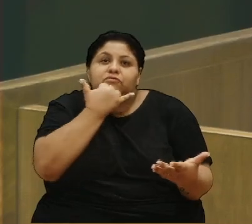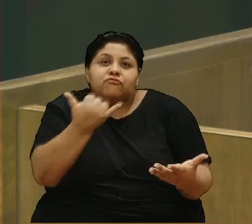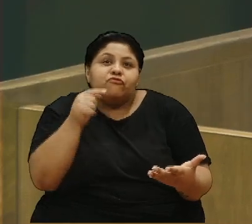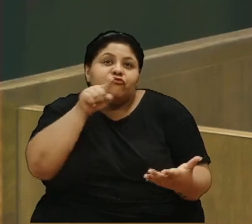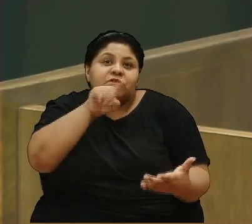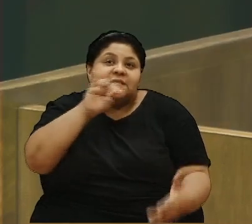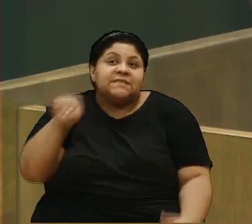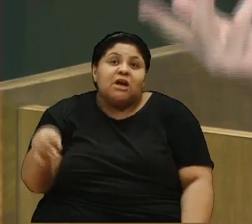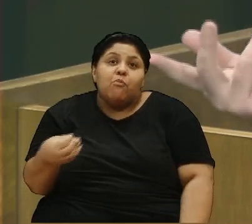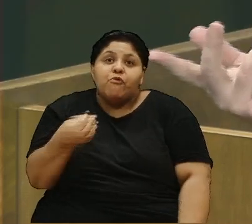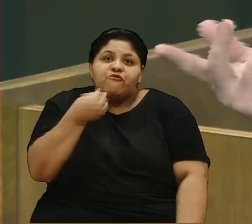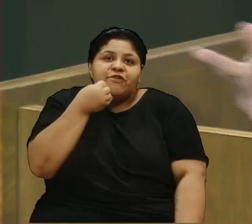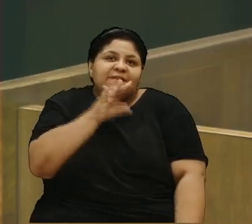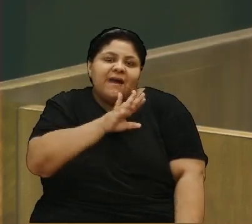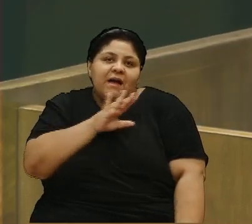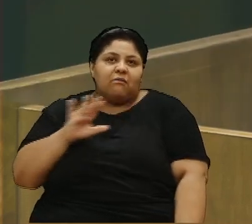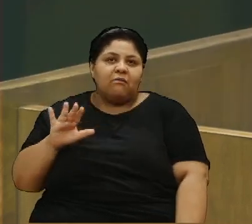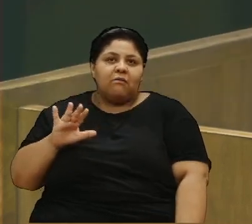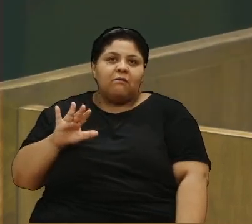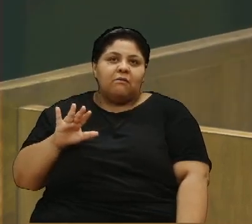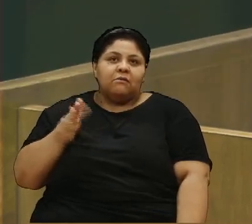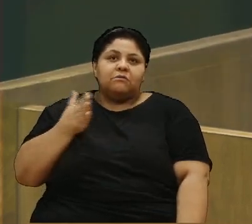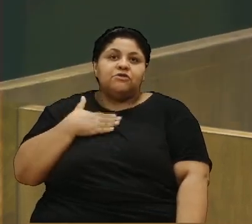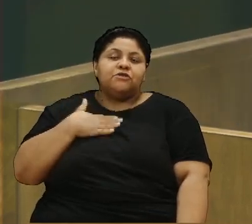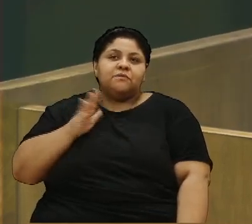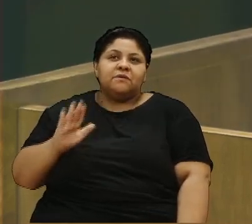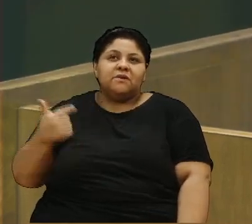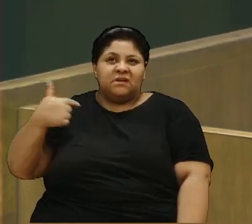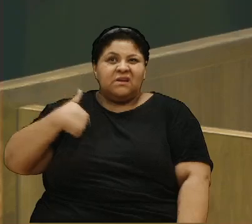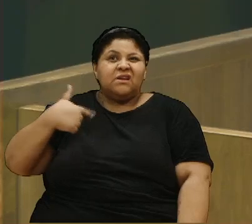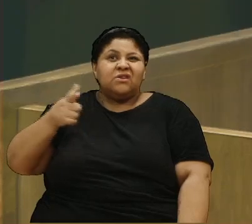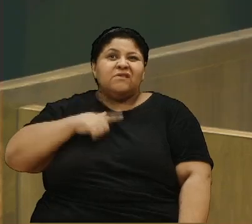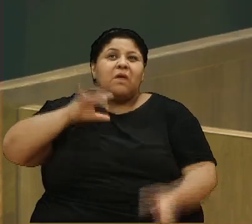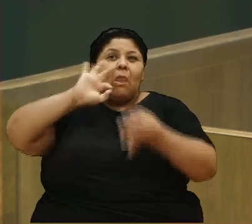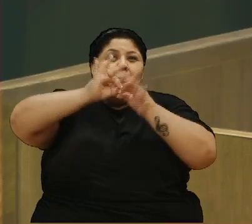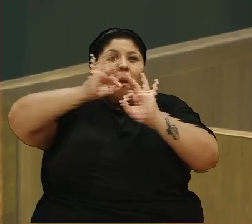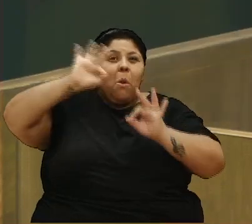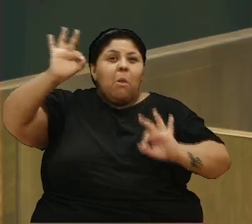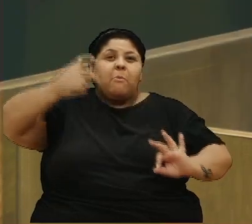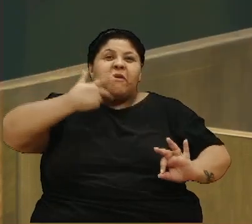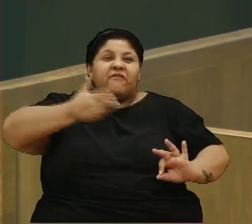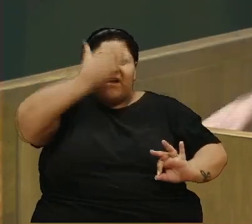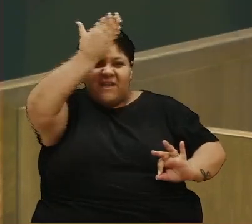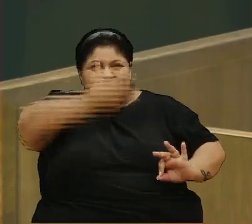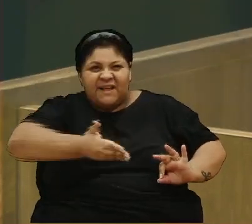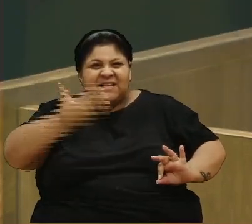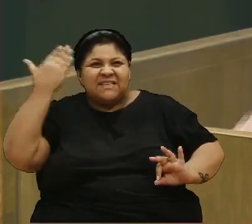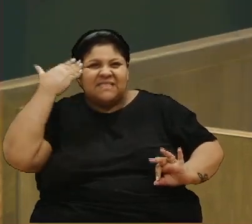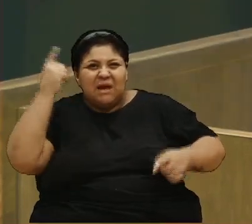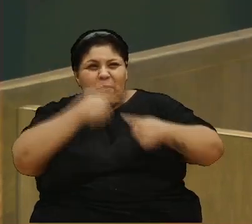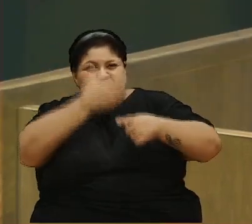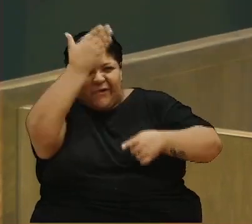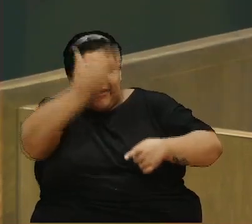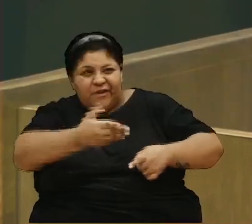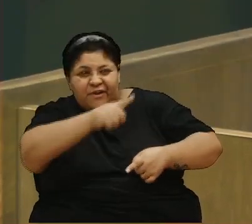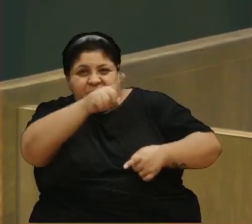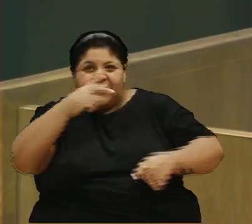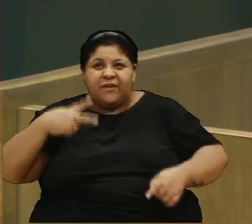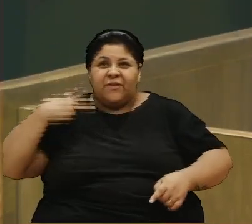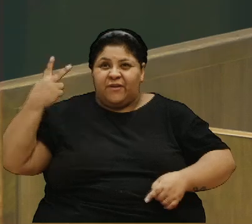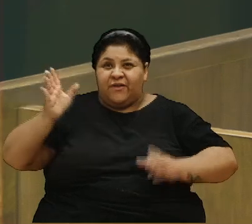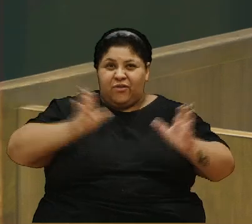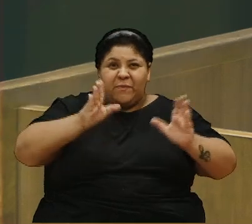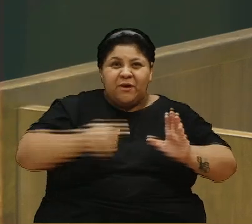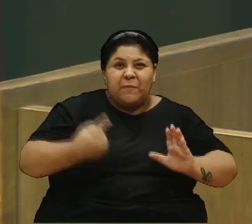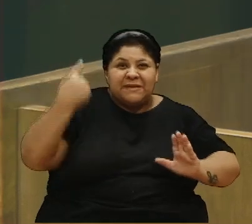aproveitaram disso para subir em cima de mim. Então, eu tenho mais coisas para falar da senhora. Sabe por que a senhora não foi vereadora na